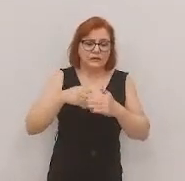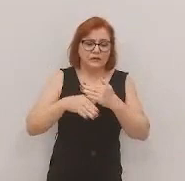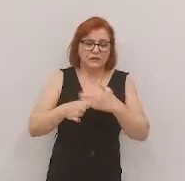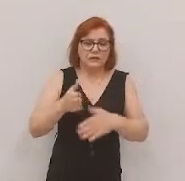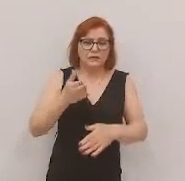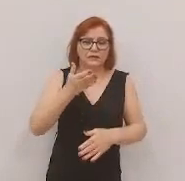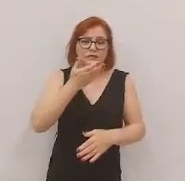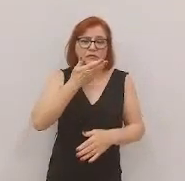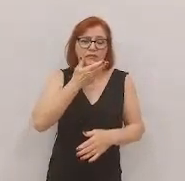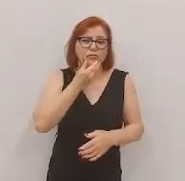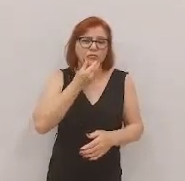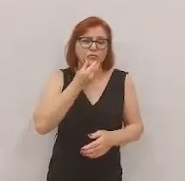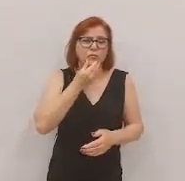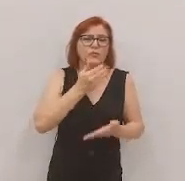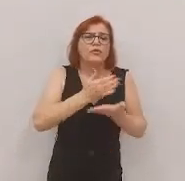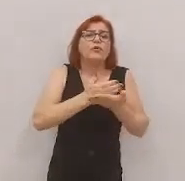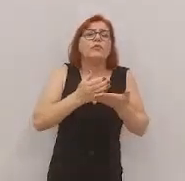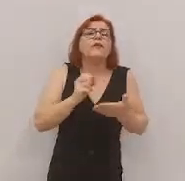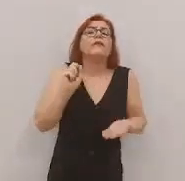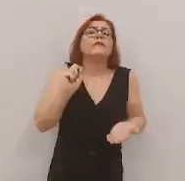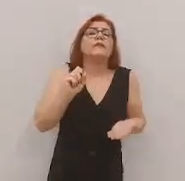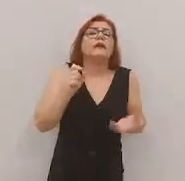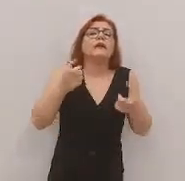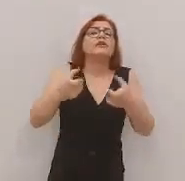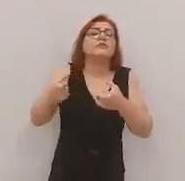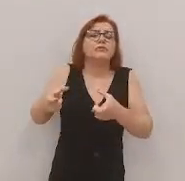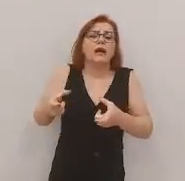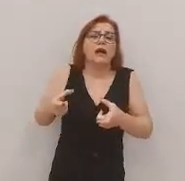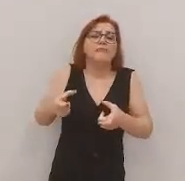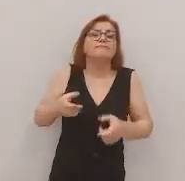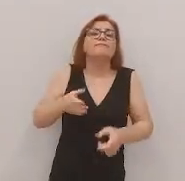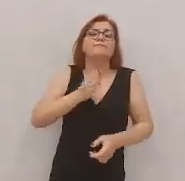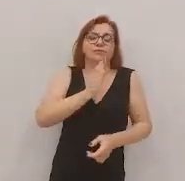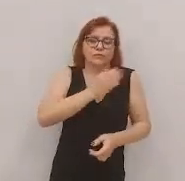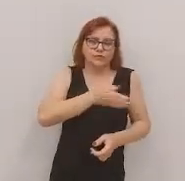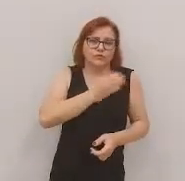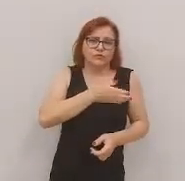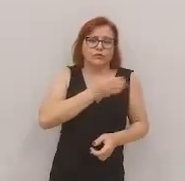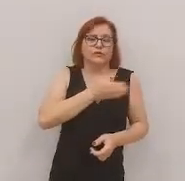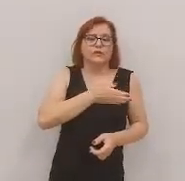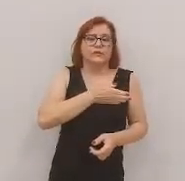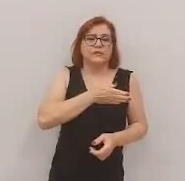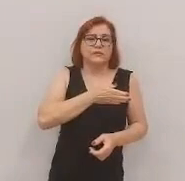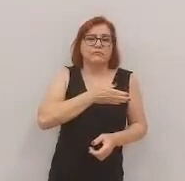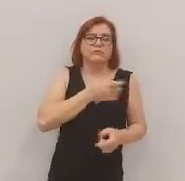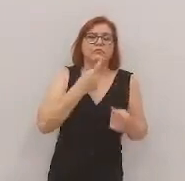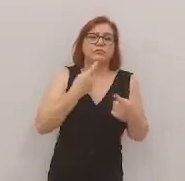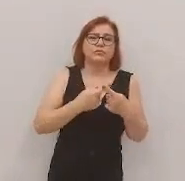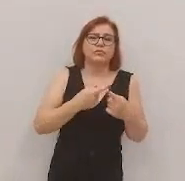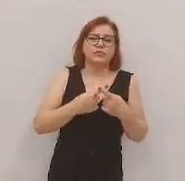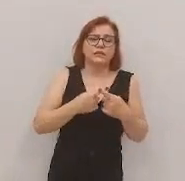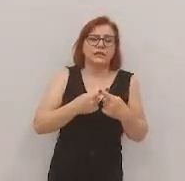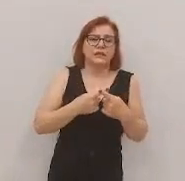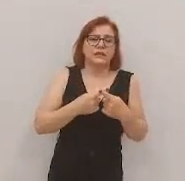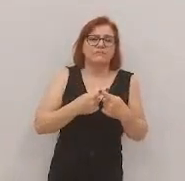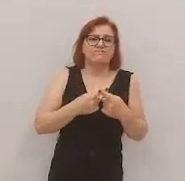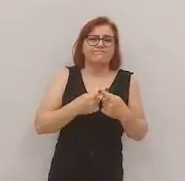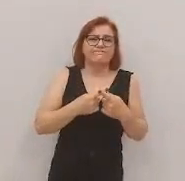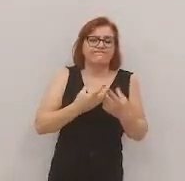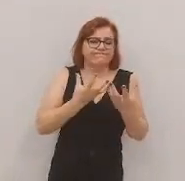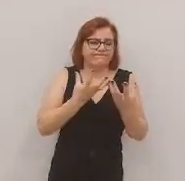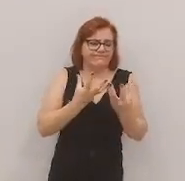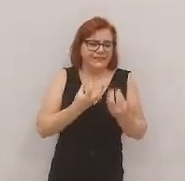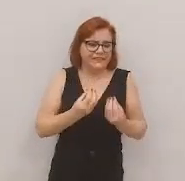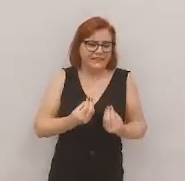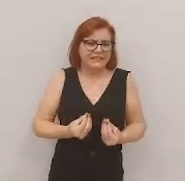Do coração do homem, do interior do homem. Por quê? Porque tem uma natureza maligna, satânica nesse homem.